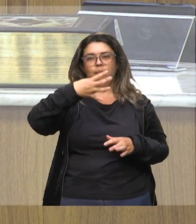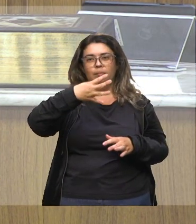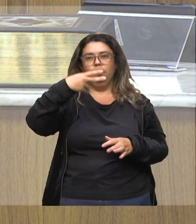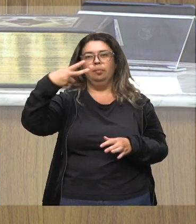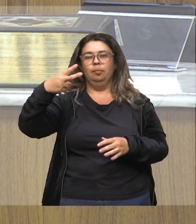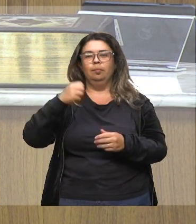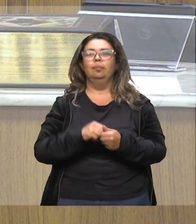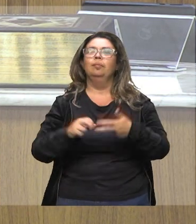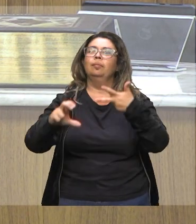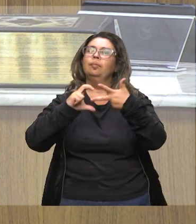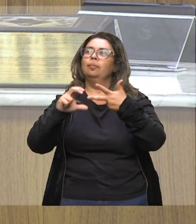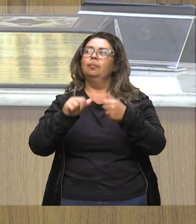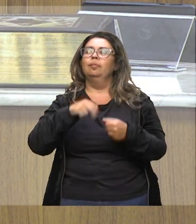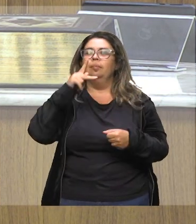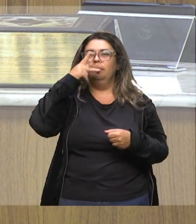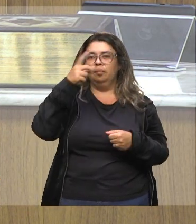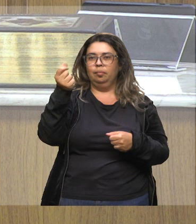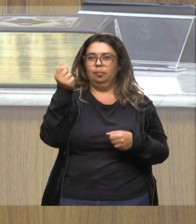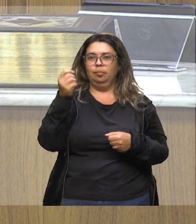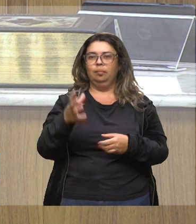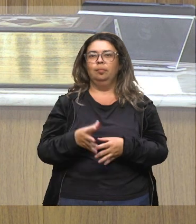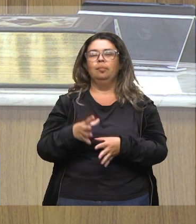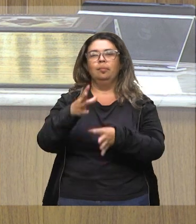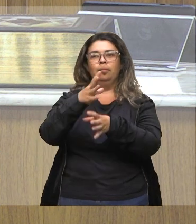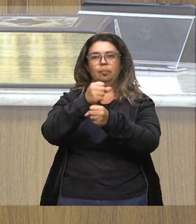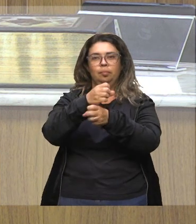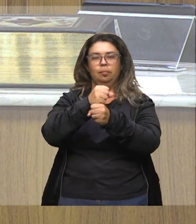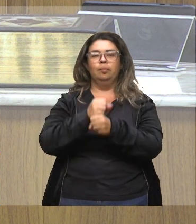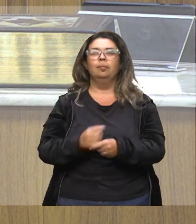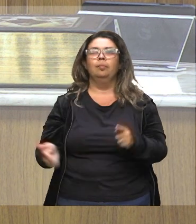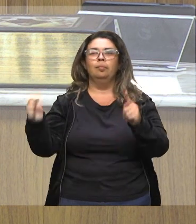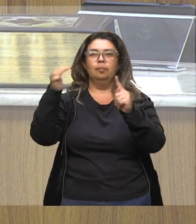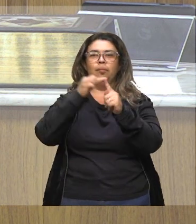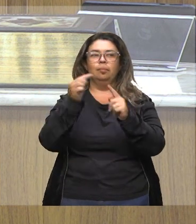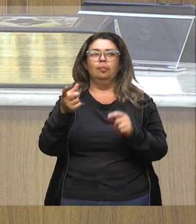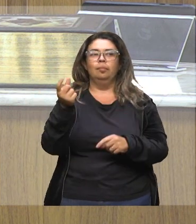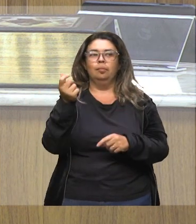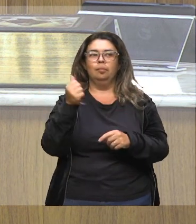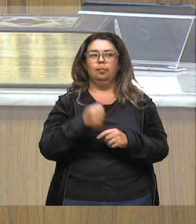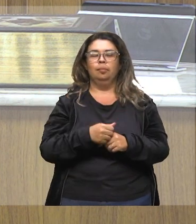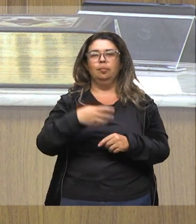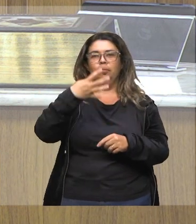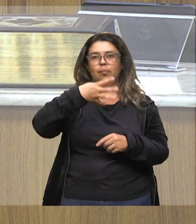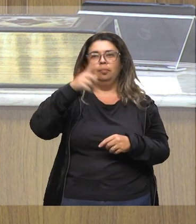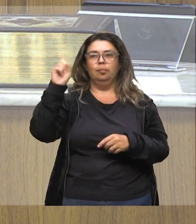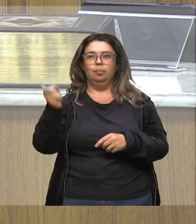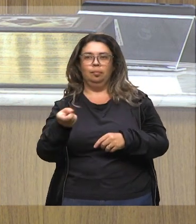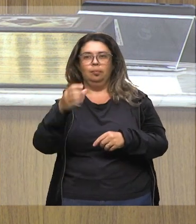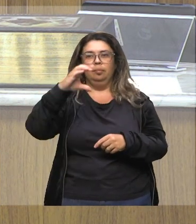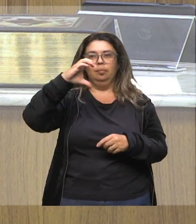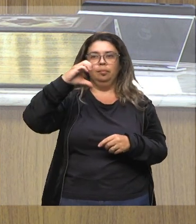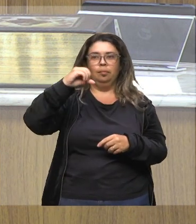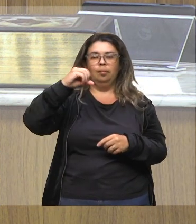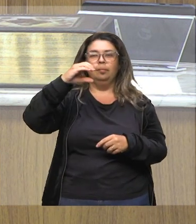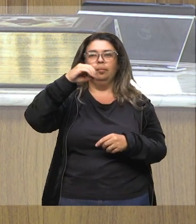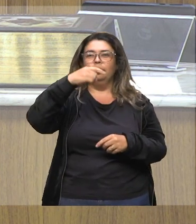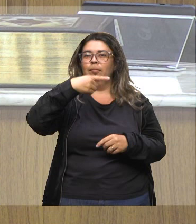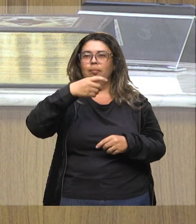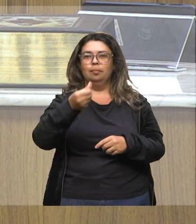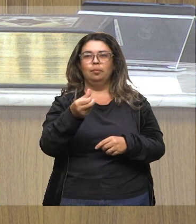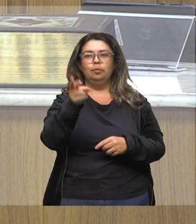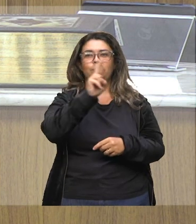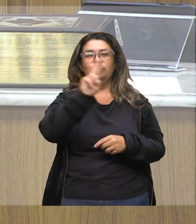Poder Executivo, que dispõe sobre abertura de crédito adicional suplementar para os fins específicos no valor de R$